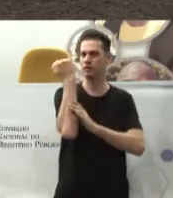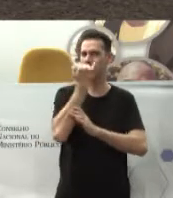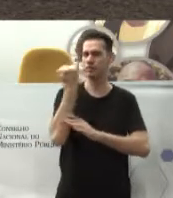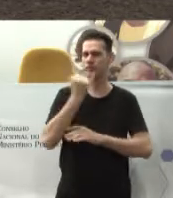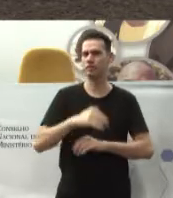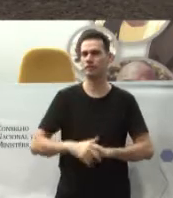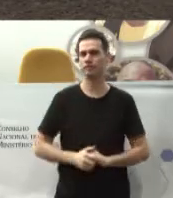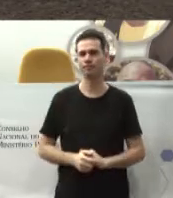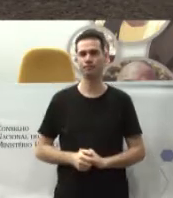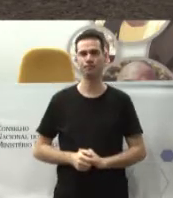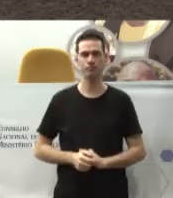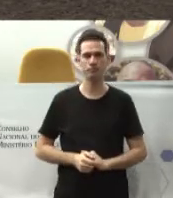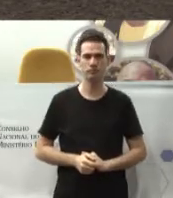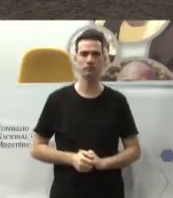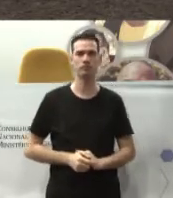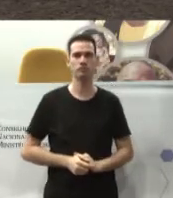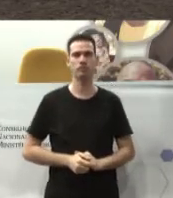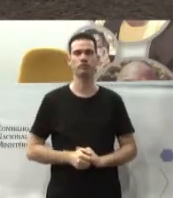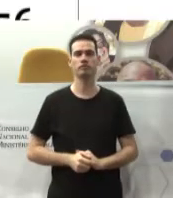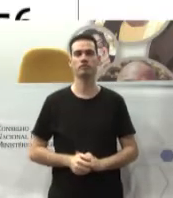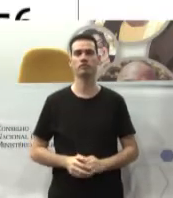produzir.